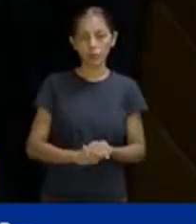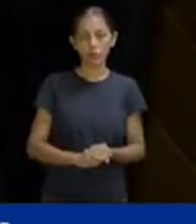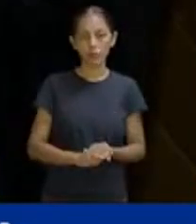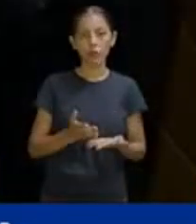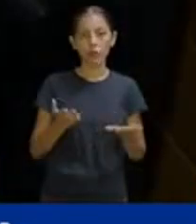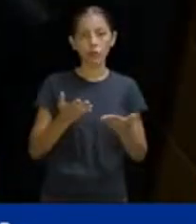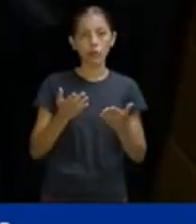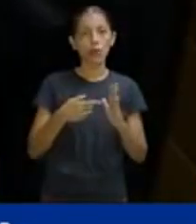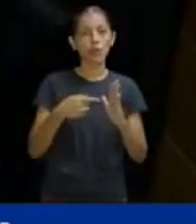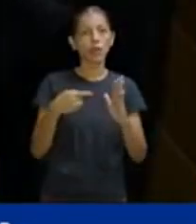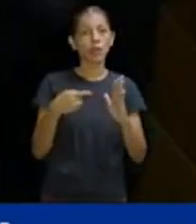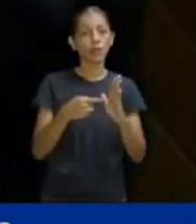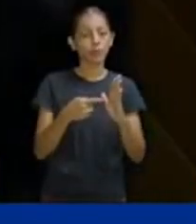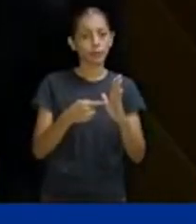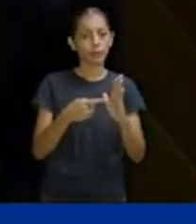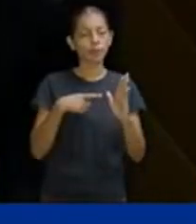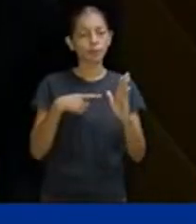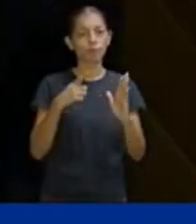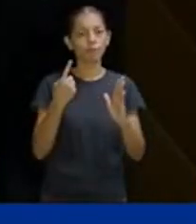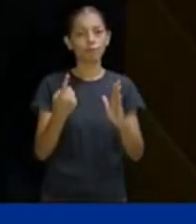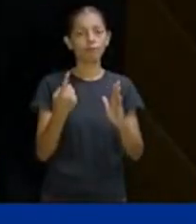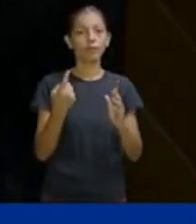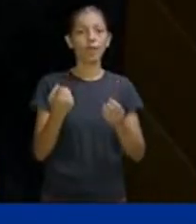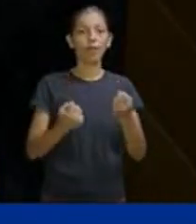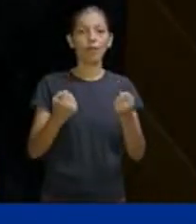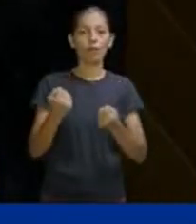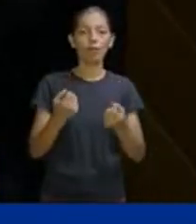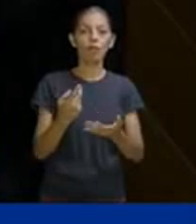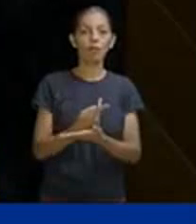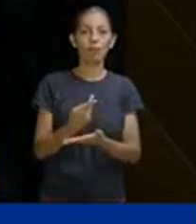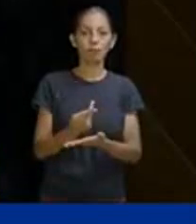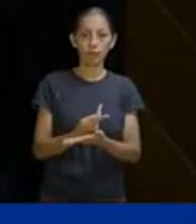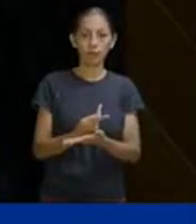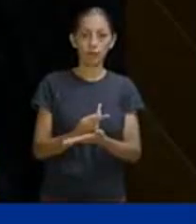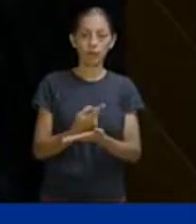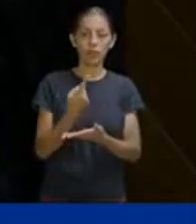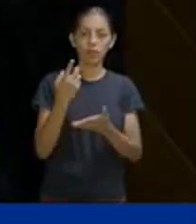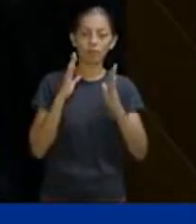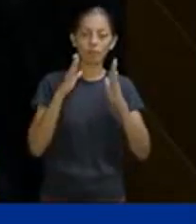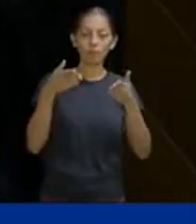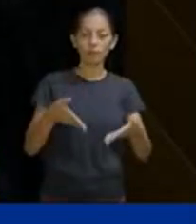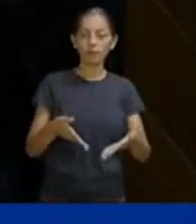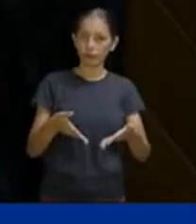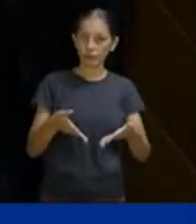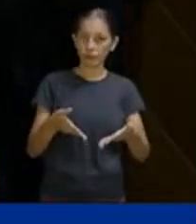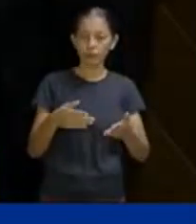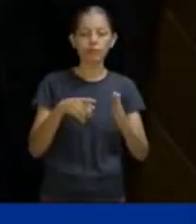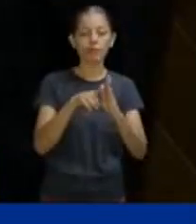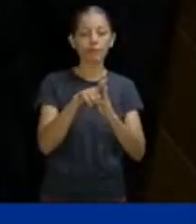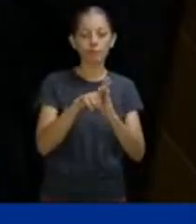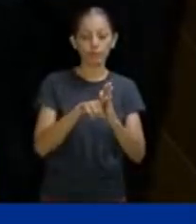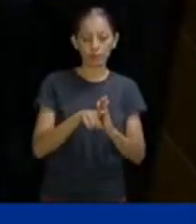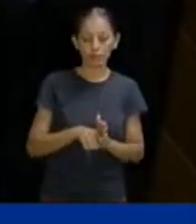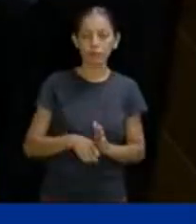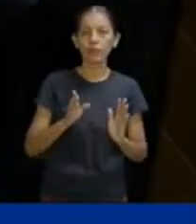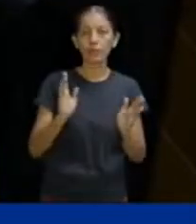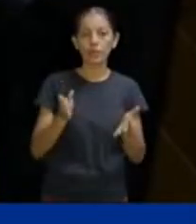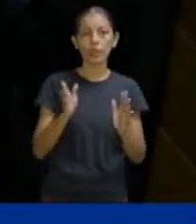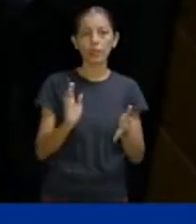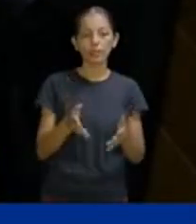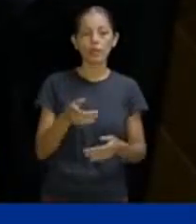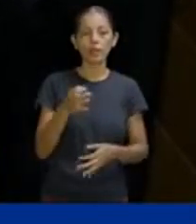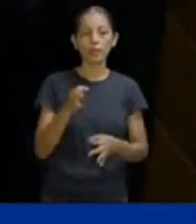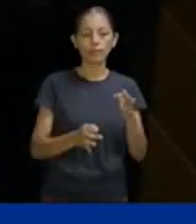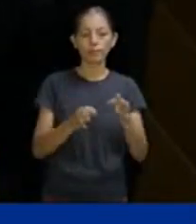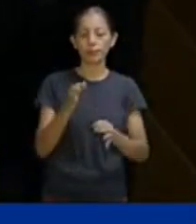irregular se encontrava em um único veículo, e essa situação específica já foi analisada pelo Tribunal